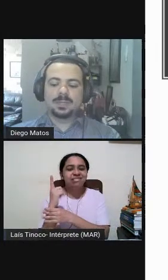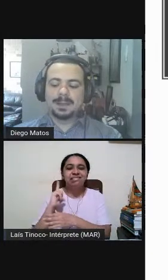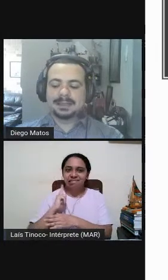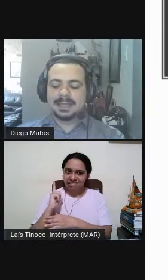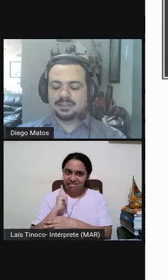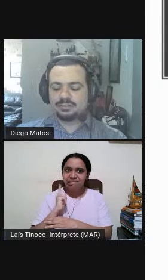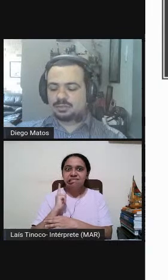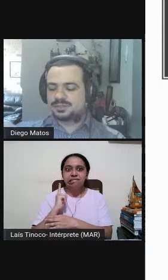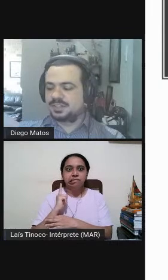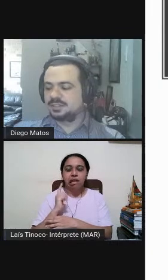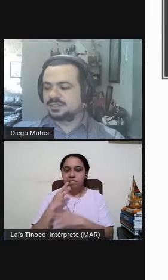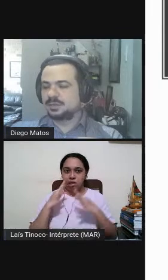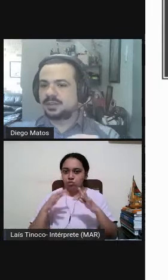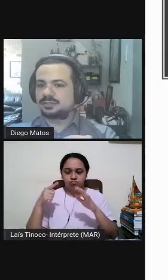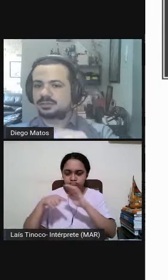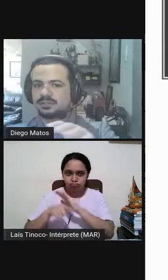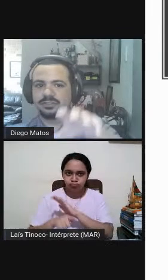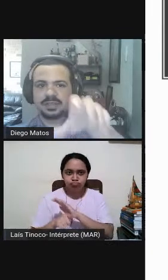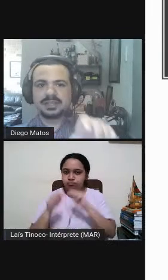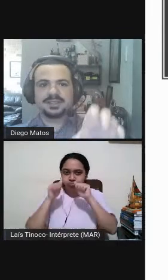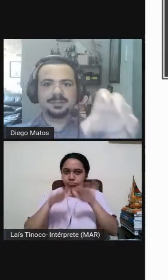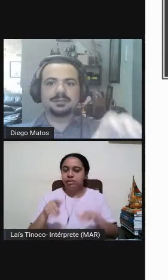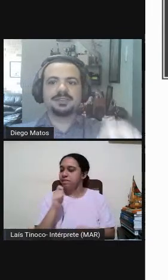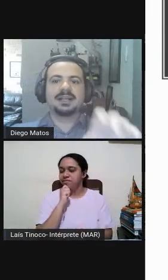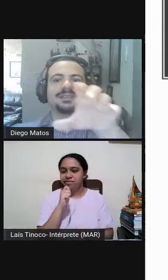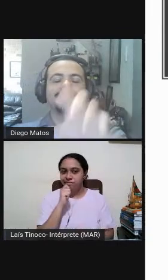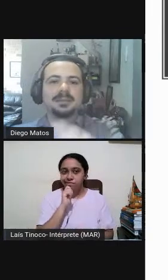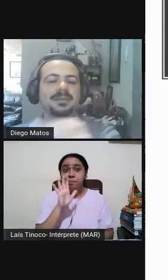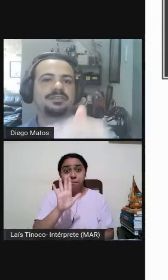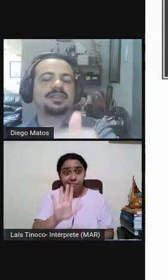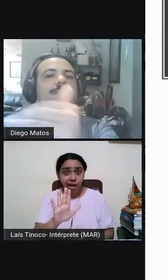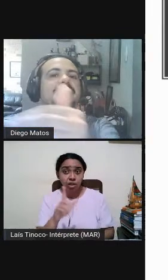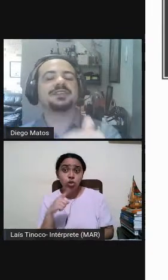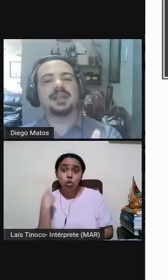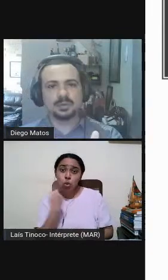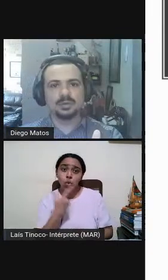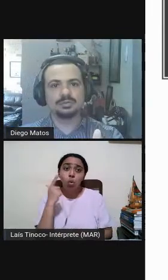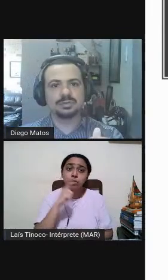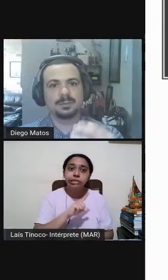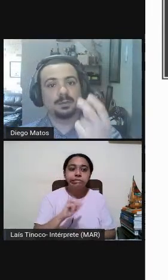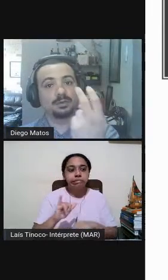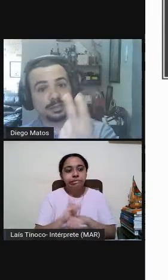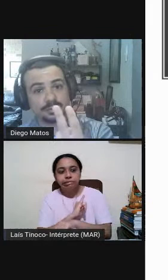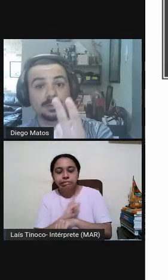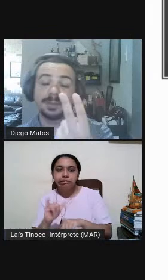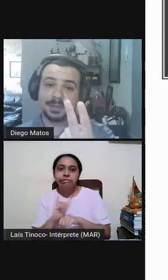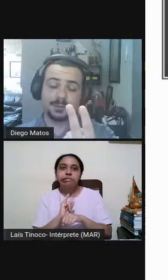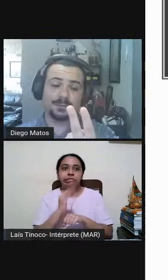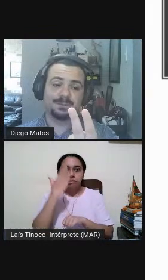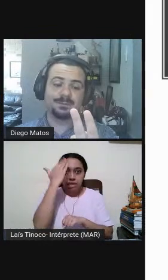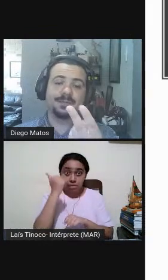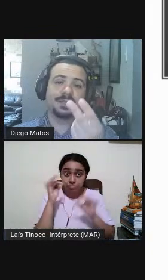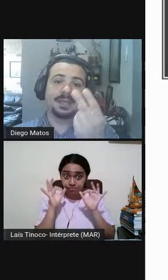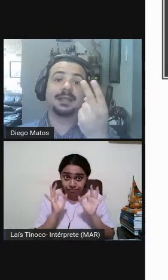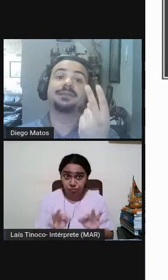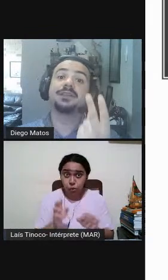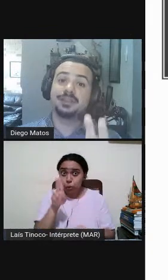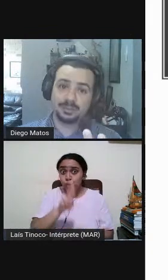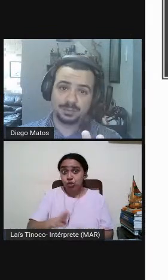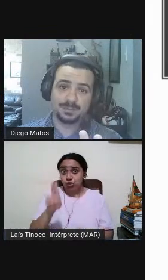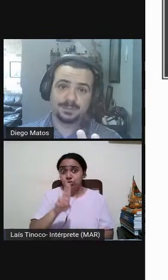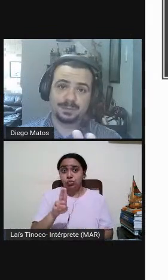então até que a gente consiga desenvolver isso tudo tem que saber os sabiamente também esse recurso por duas formas primeiro